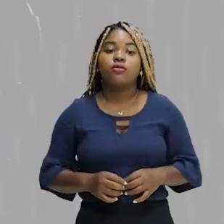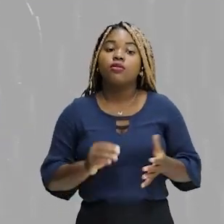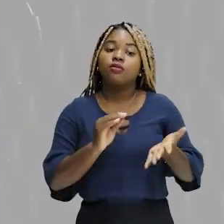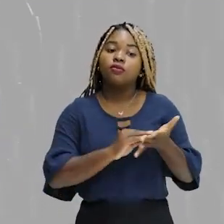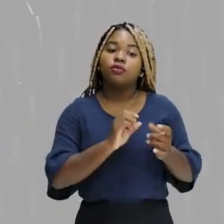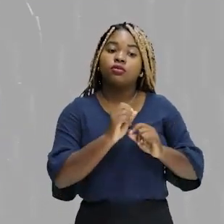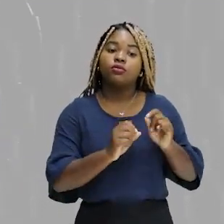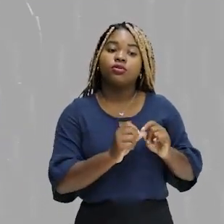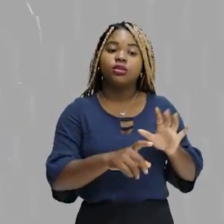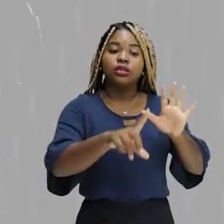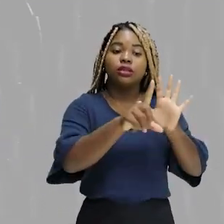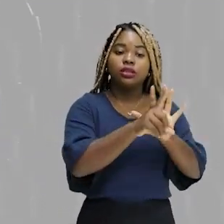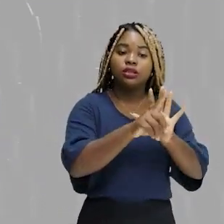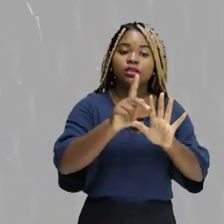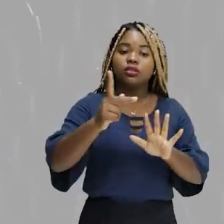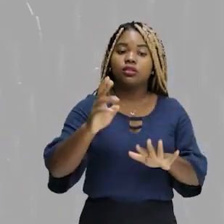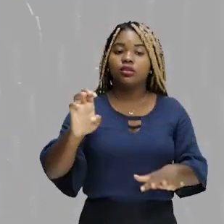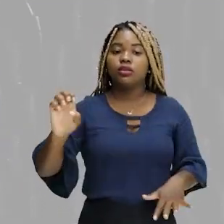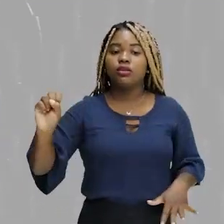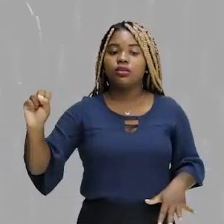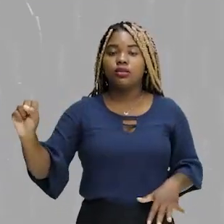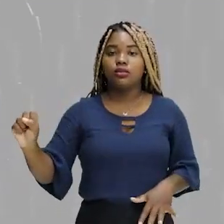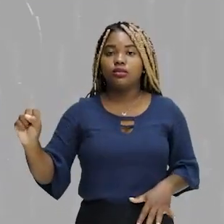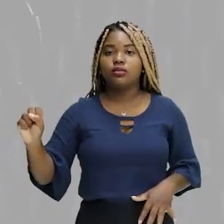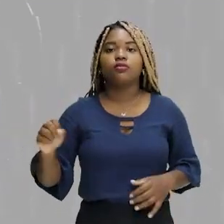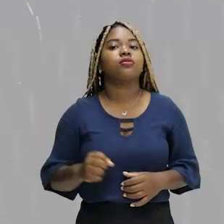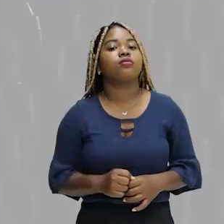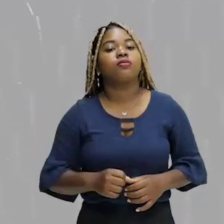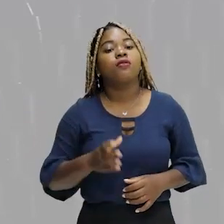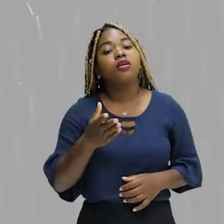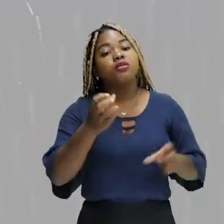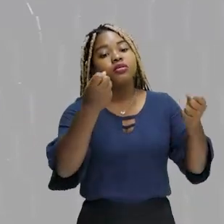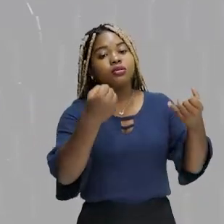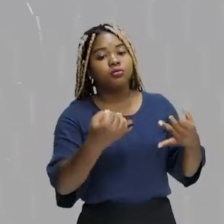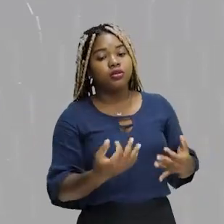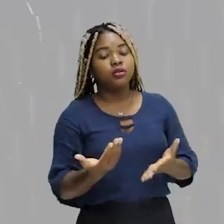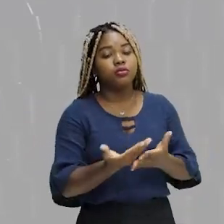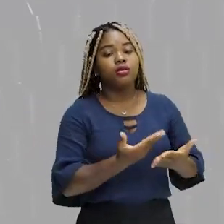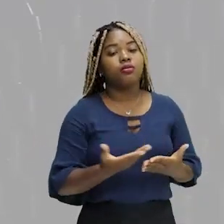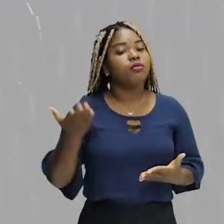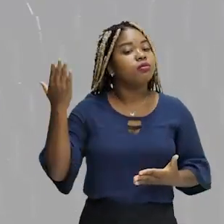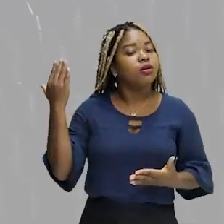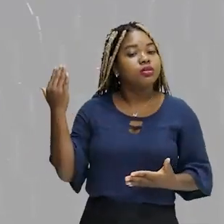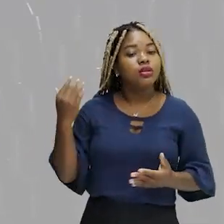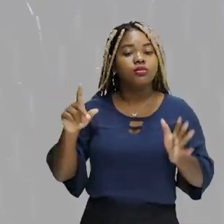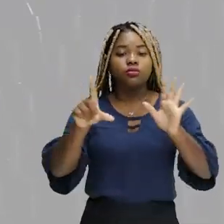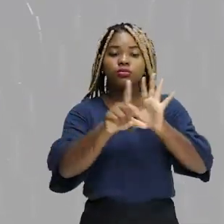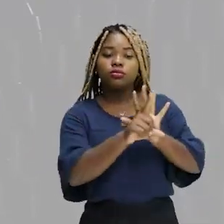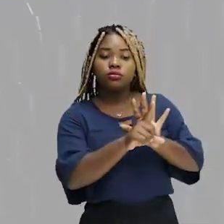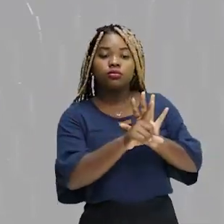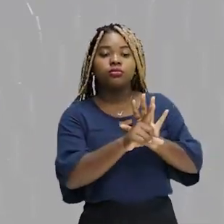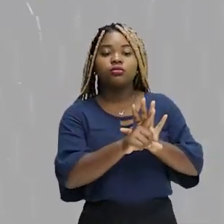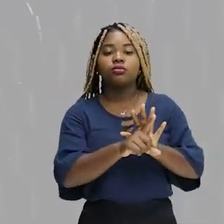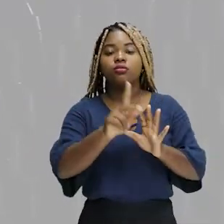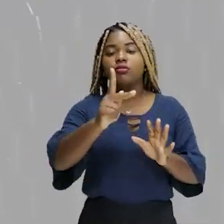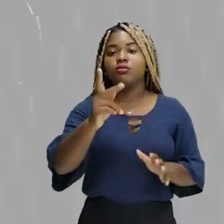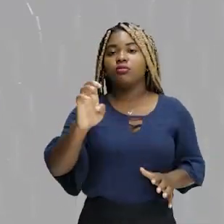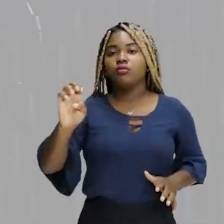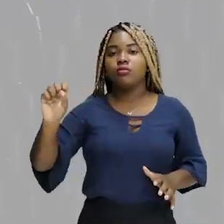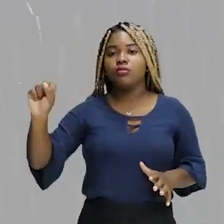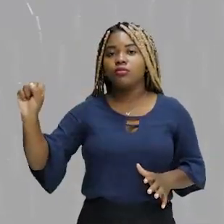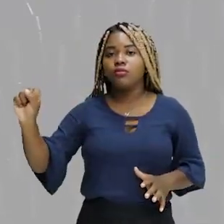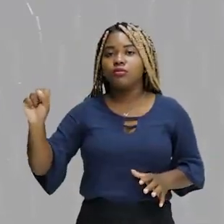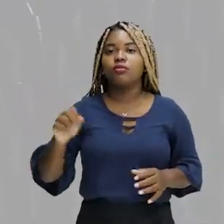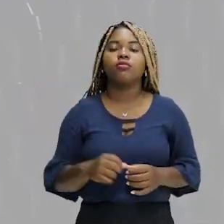tópico, lei de Hess, certo? Já houve uma aula relacionada à lei de Hess, a gente vai hoje recapitular e trabalhar